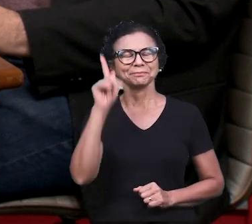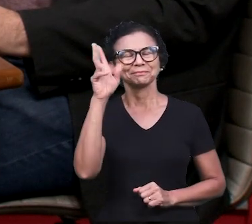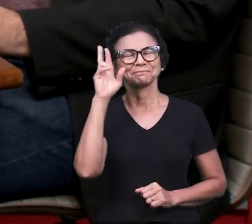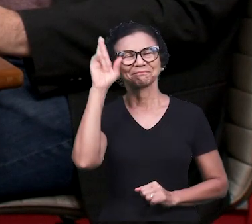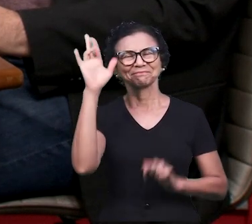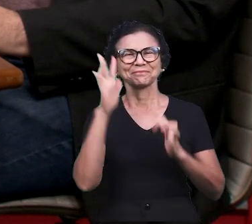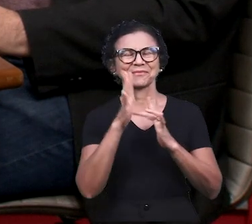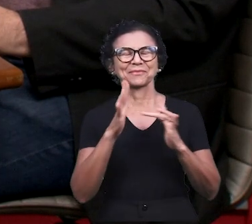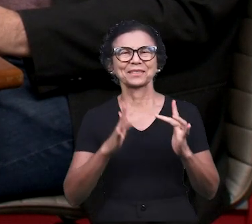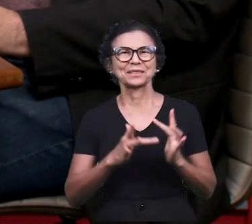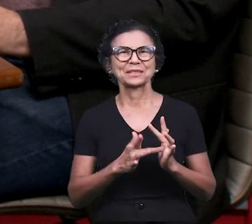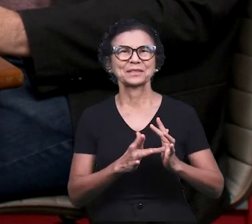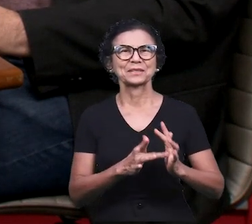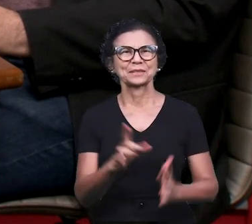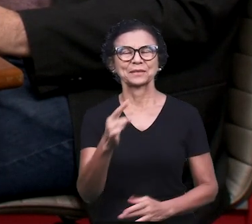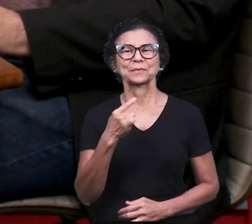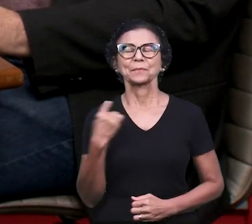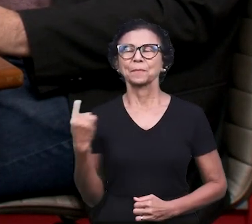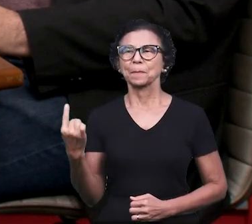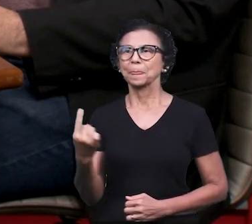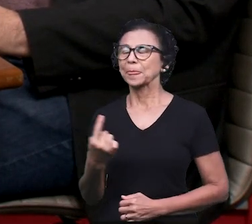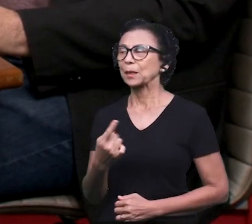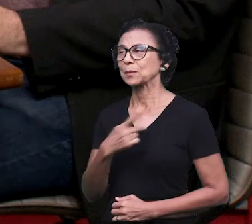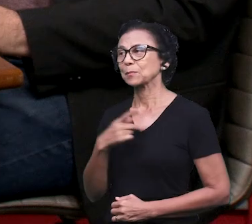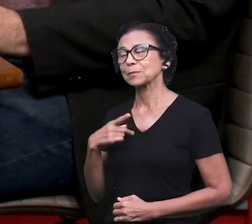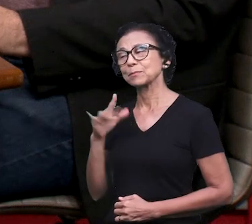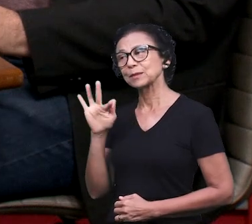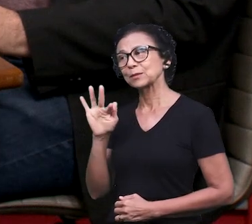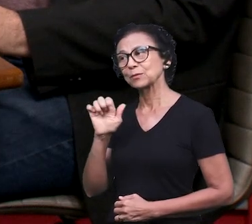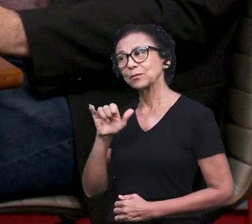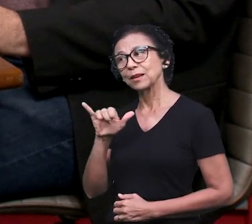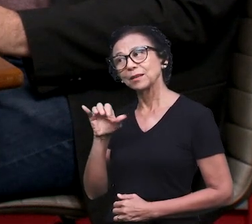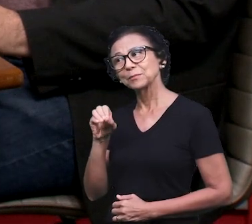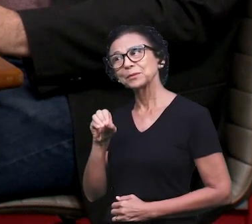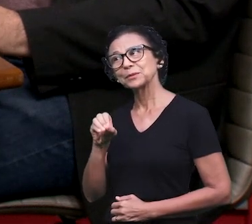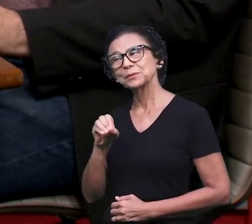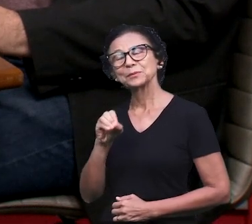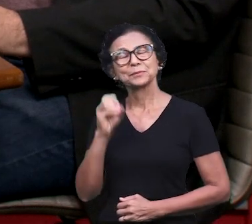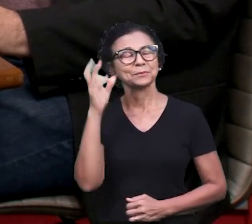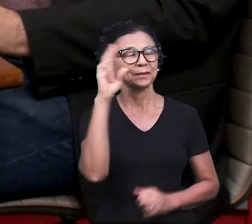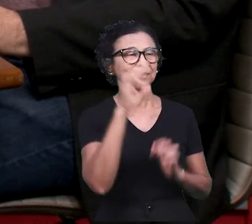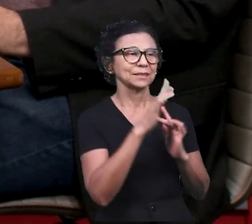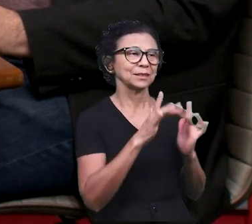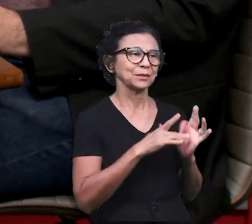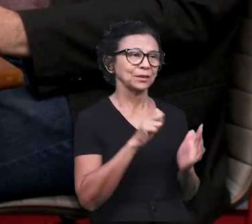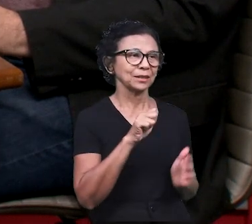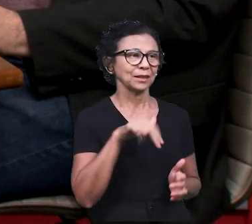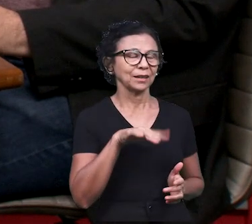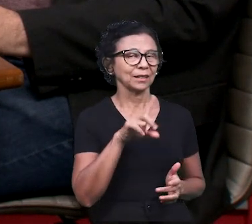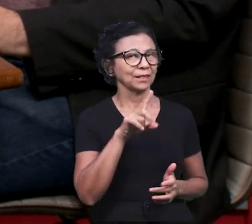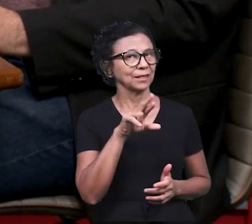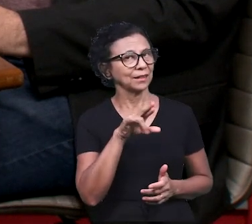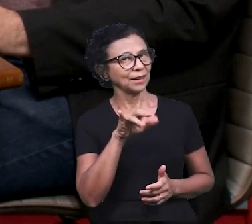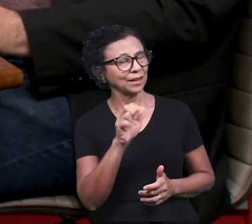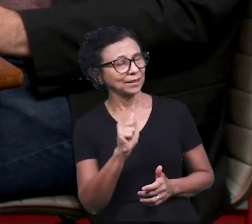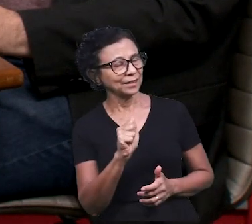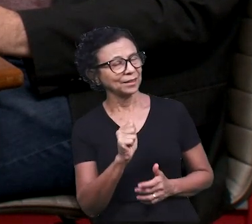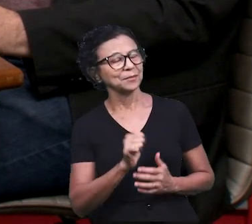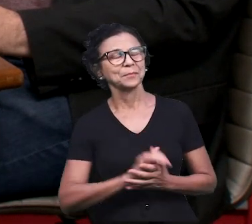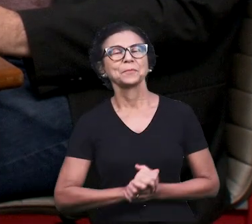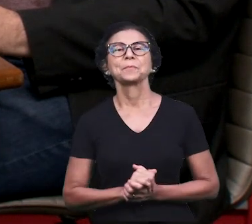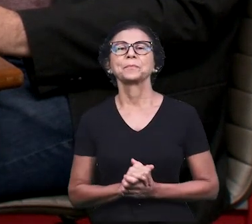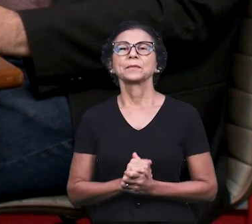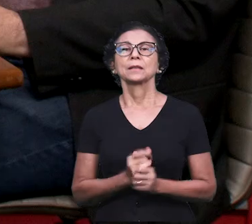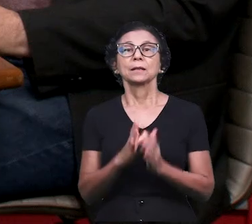Paz do Senhor Jesus a todos. Paz do Senhor, Pastor Fábio. Pai do Senhor, Andréia. Nós estamos aqui no nosso programa de leitura